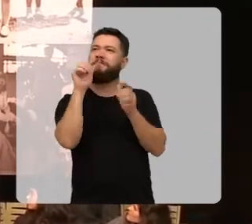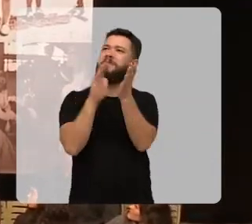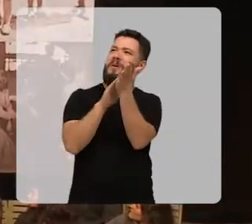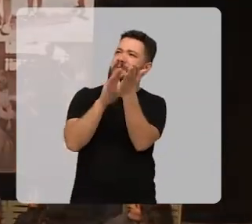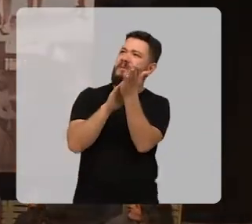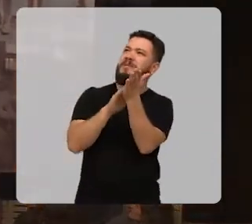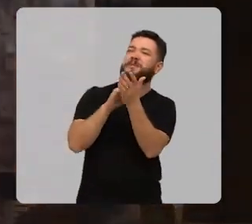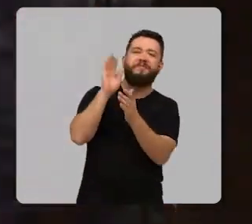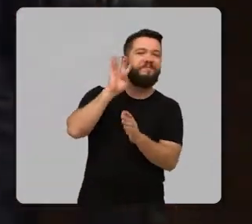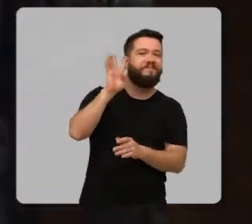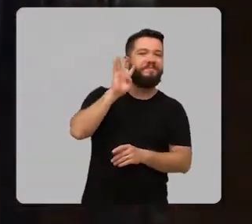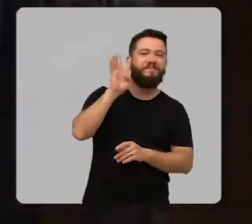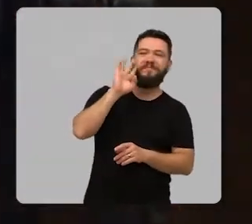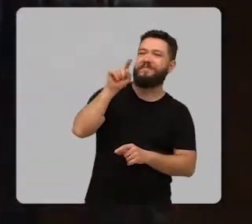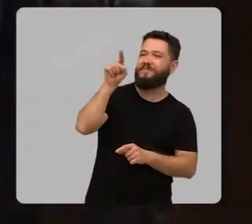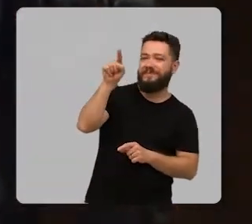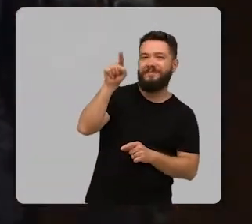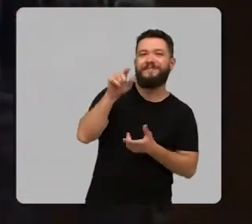super bacana obrigado